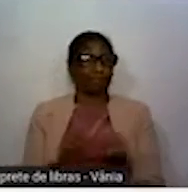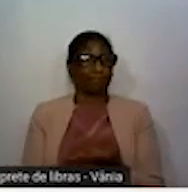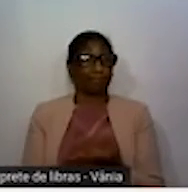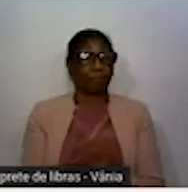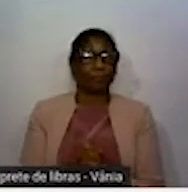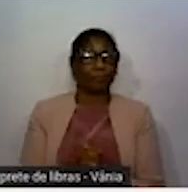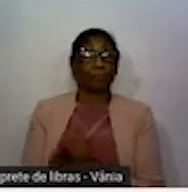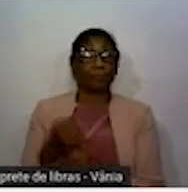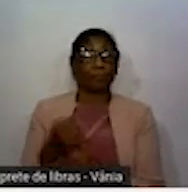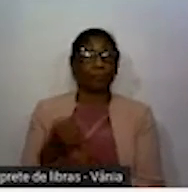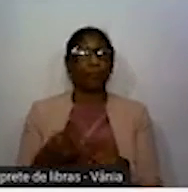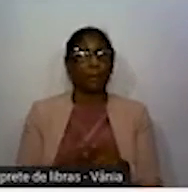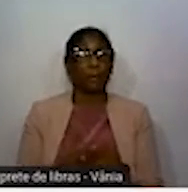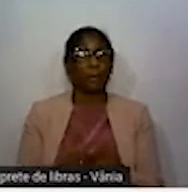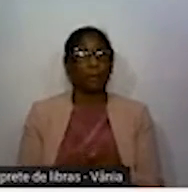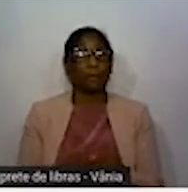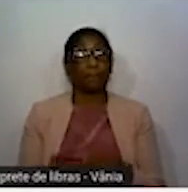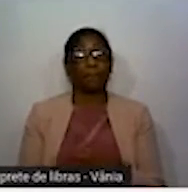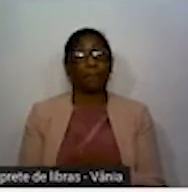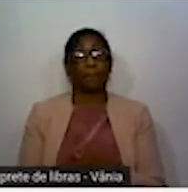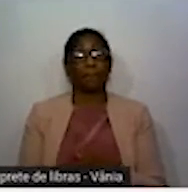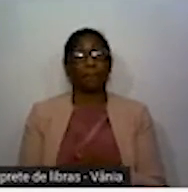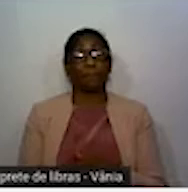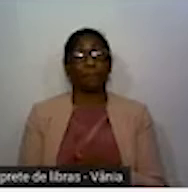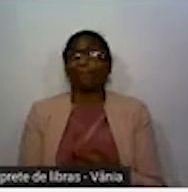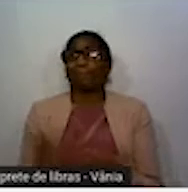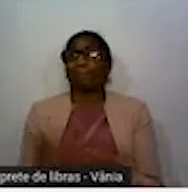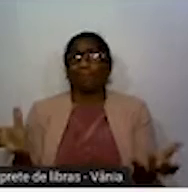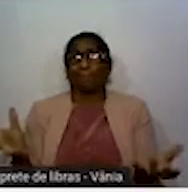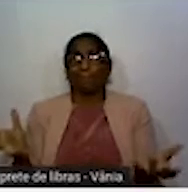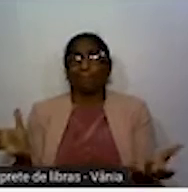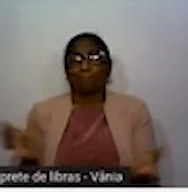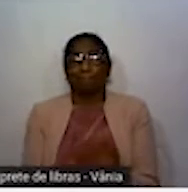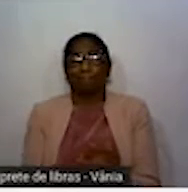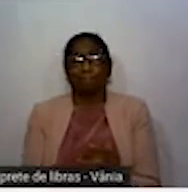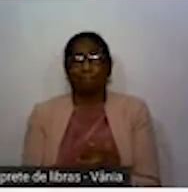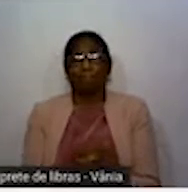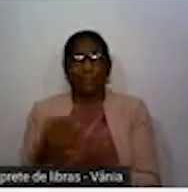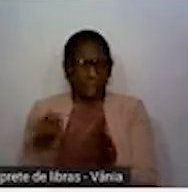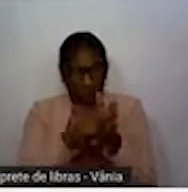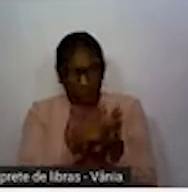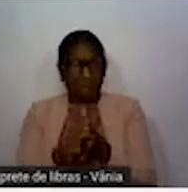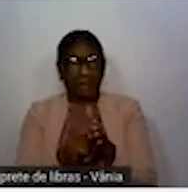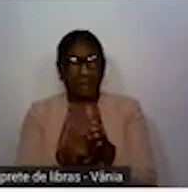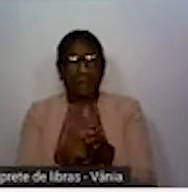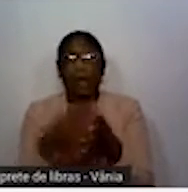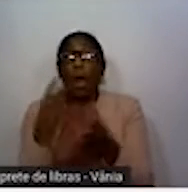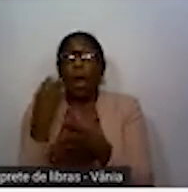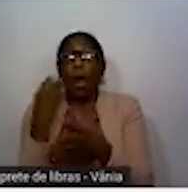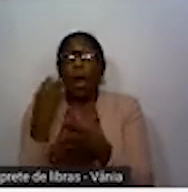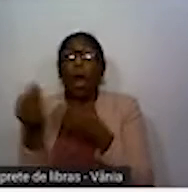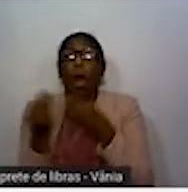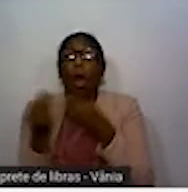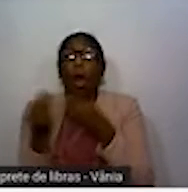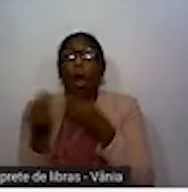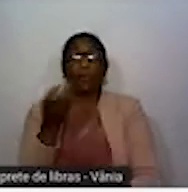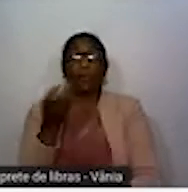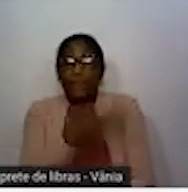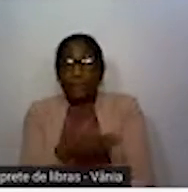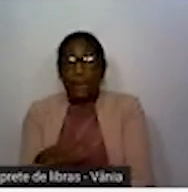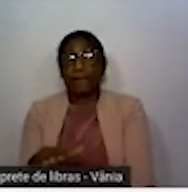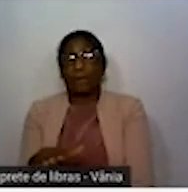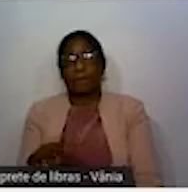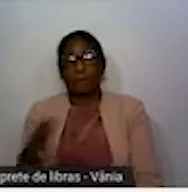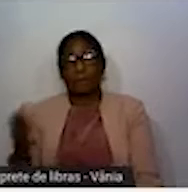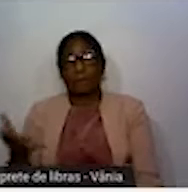ah ah mas certeza do como que essas crianças estão sendo afetadas mas se tem certeza de que